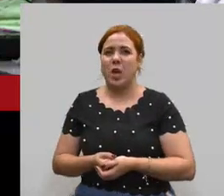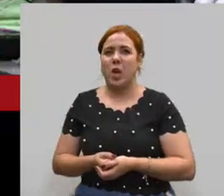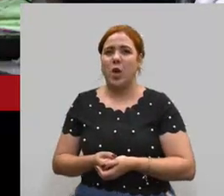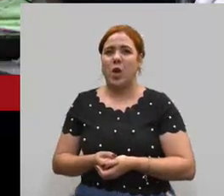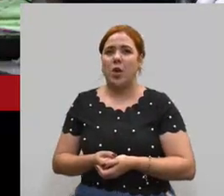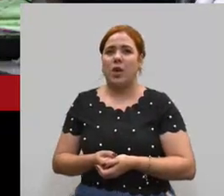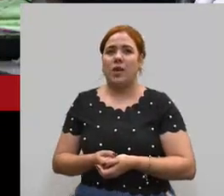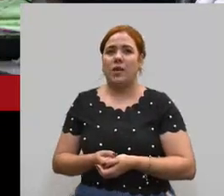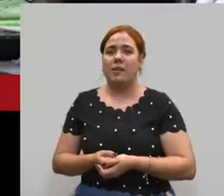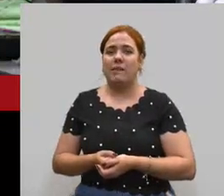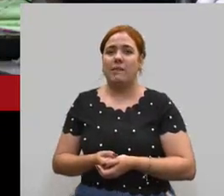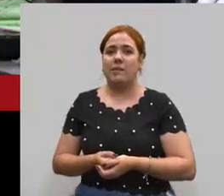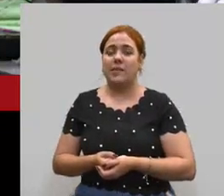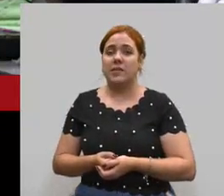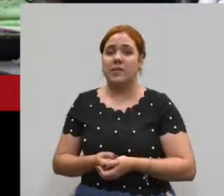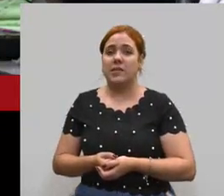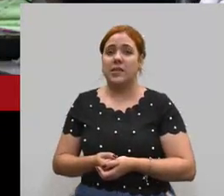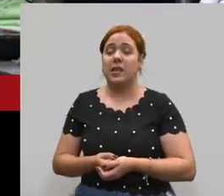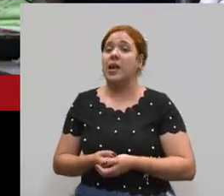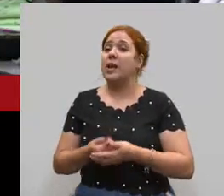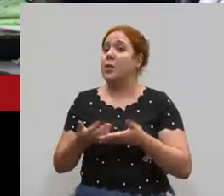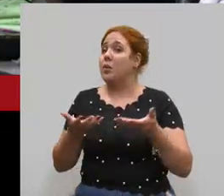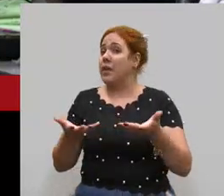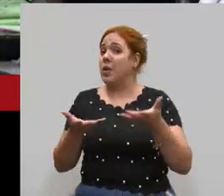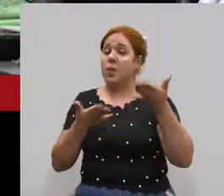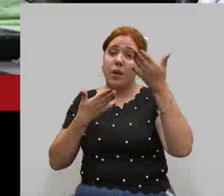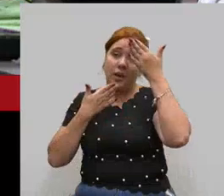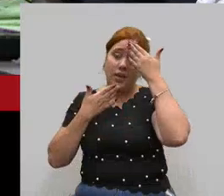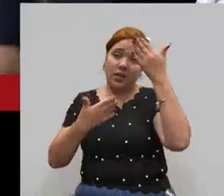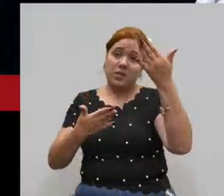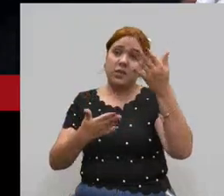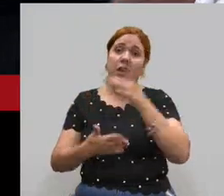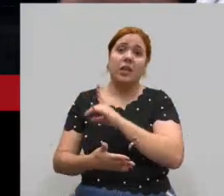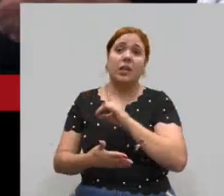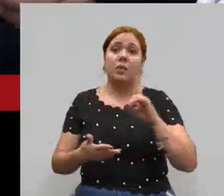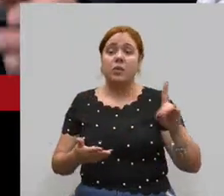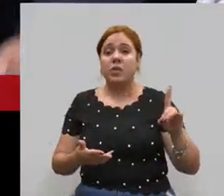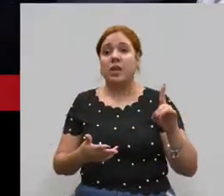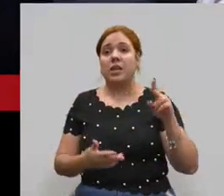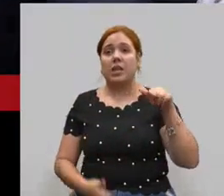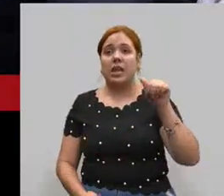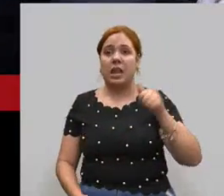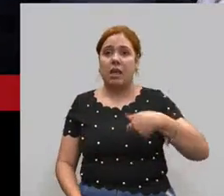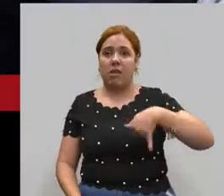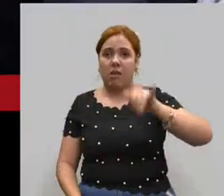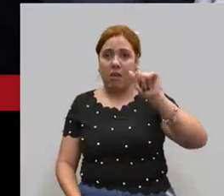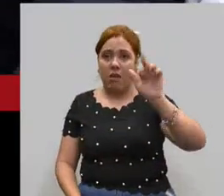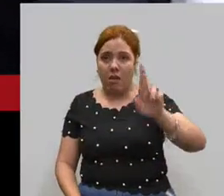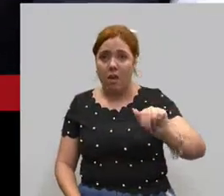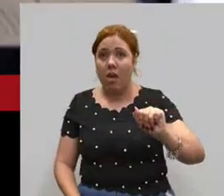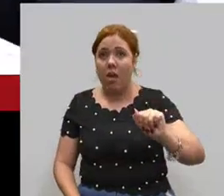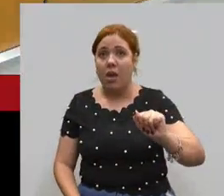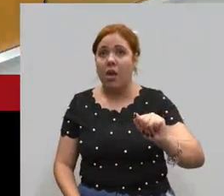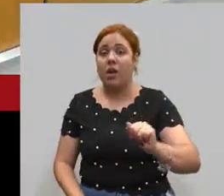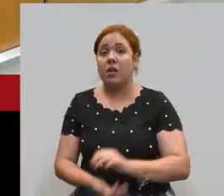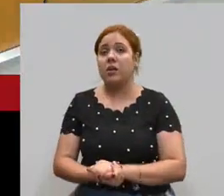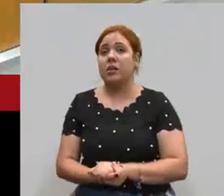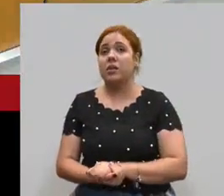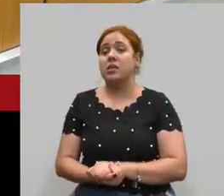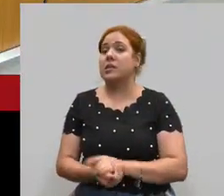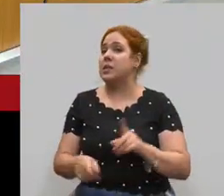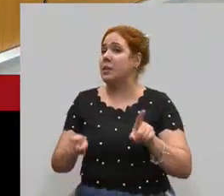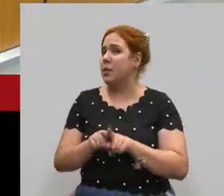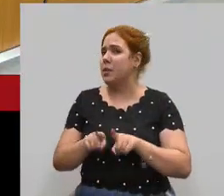beleza quero então agradecer a deputada naara Rocha pelo por ser mentora desse